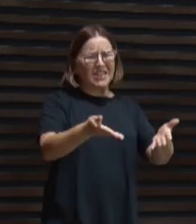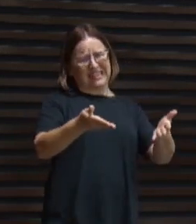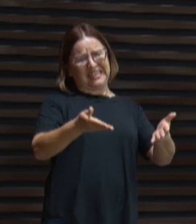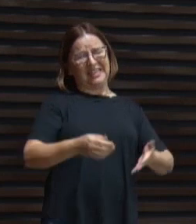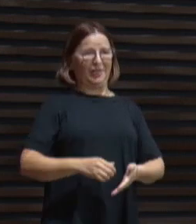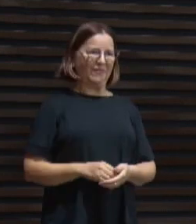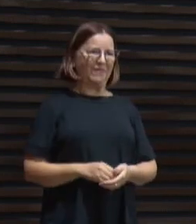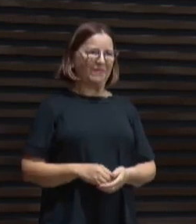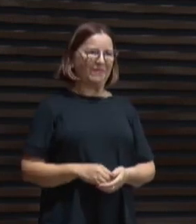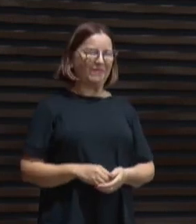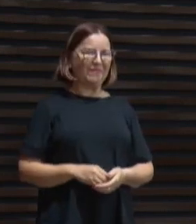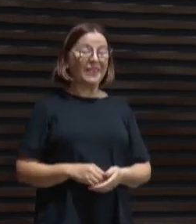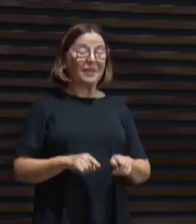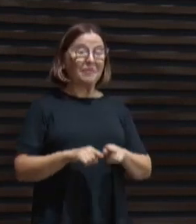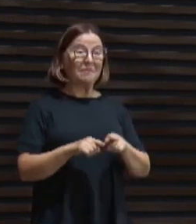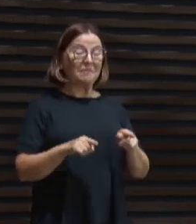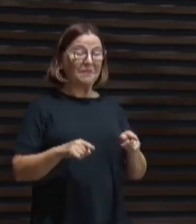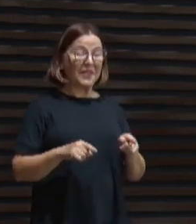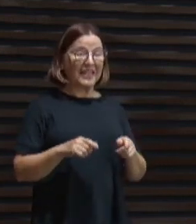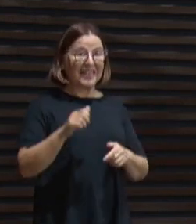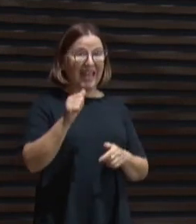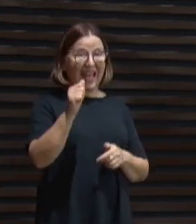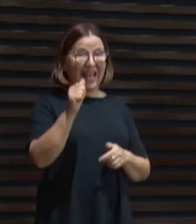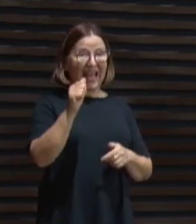o bucéfalo e viu que sempre que